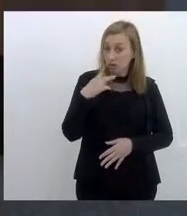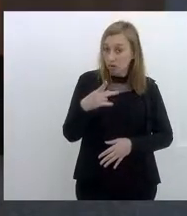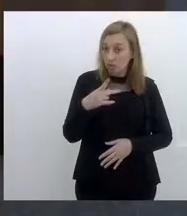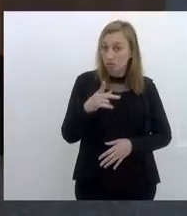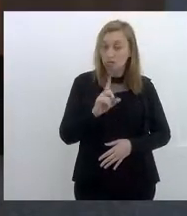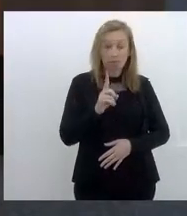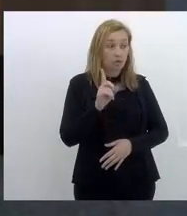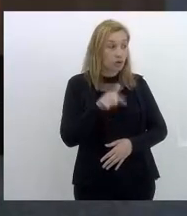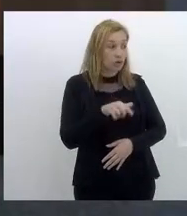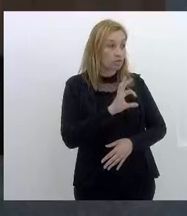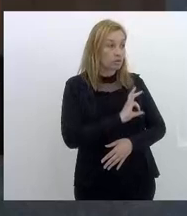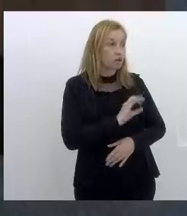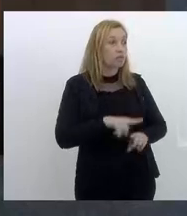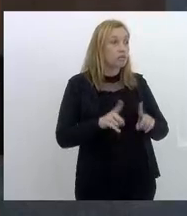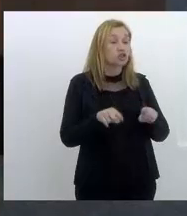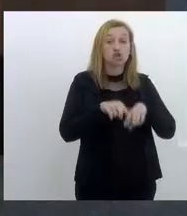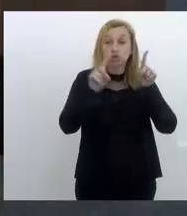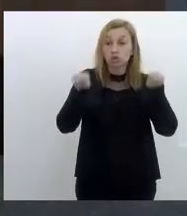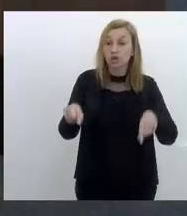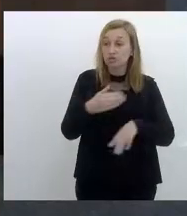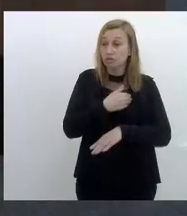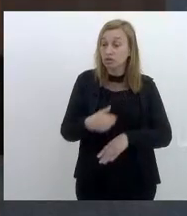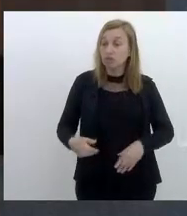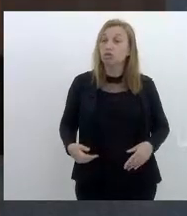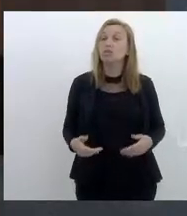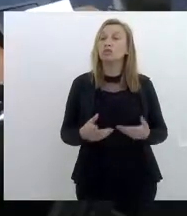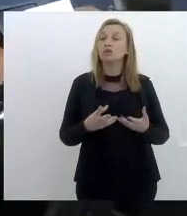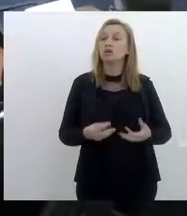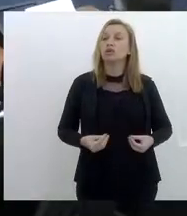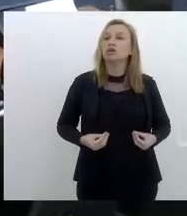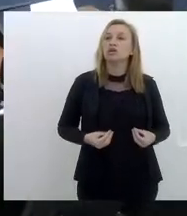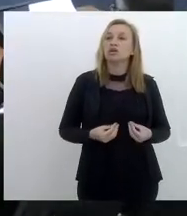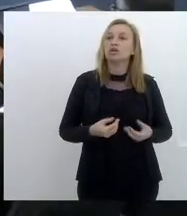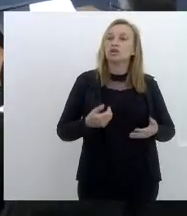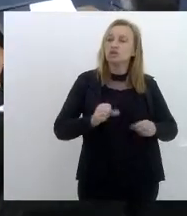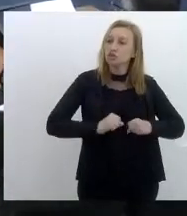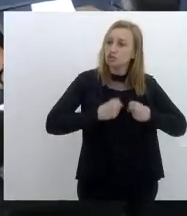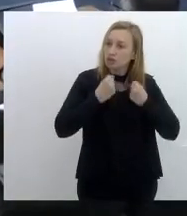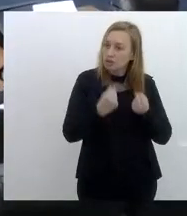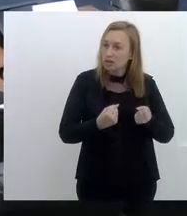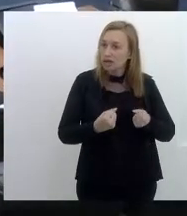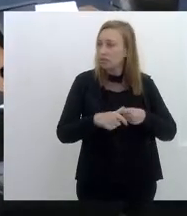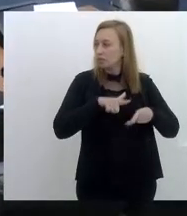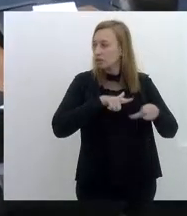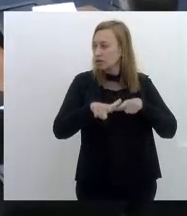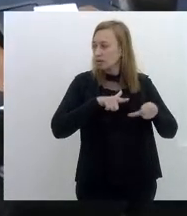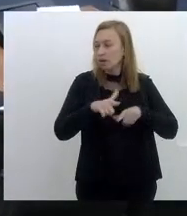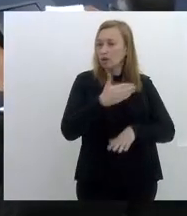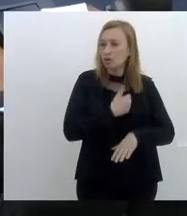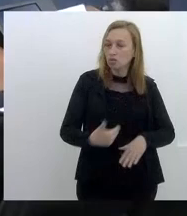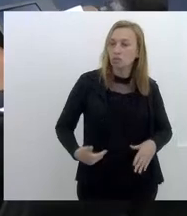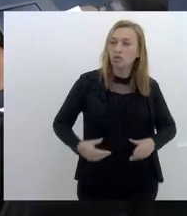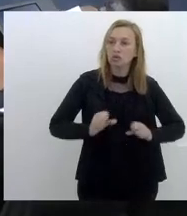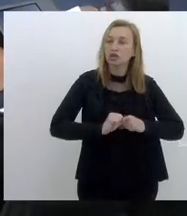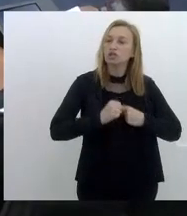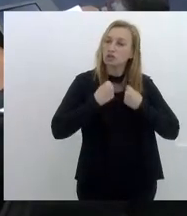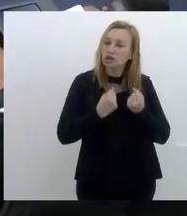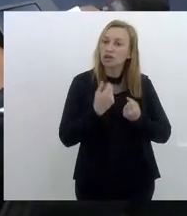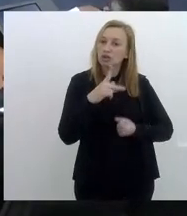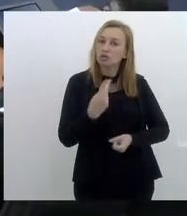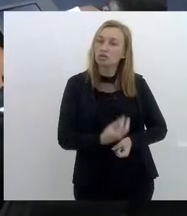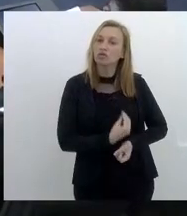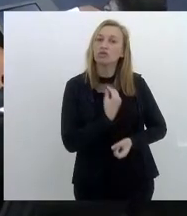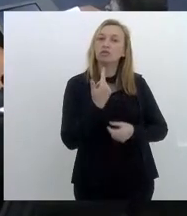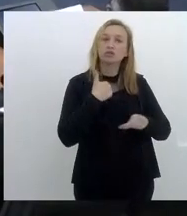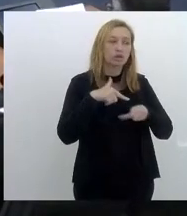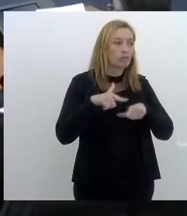só os policiais mas todos os servidores deram a sua vida por esse trabalho por esse serviço público dedicaram a sua